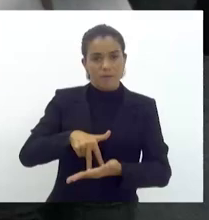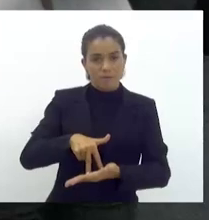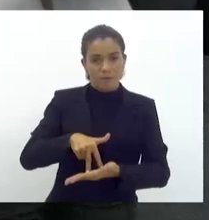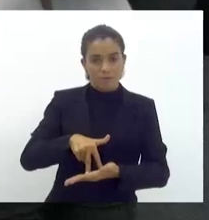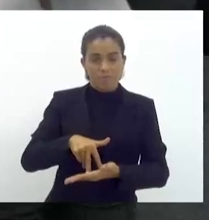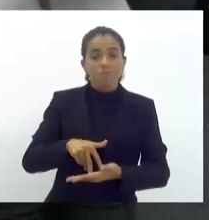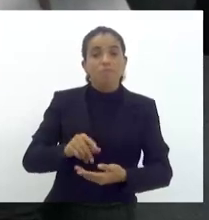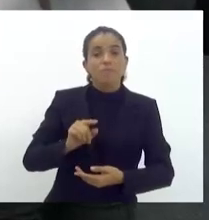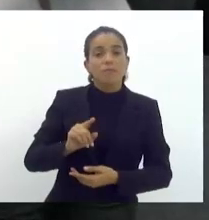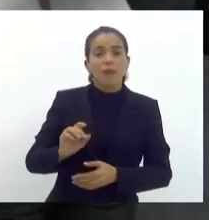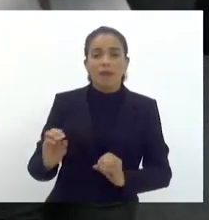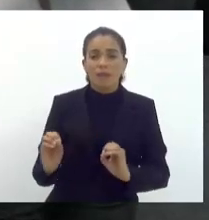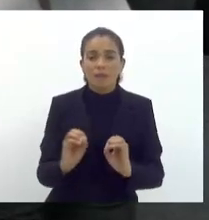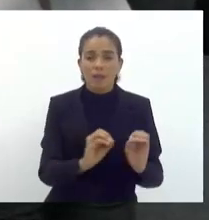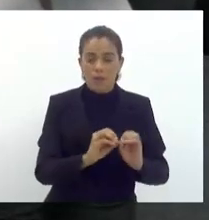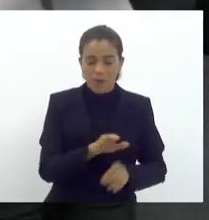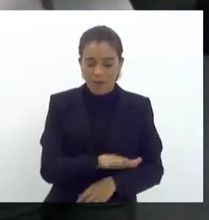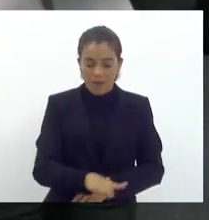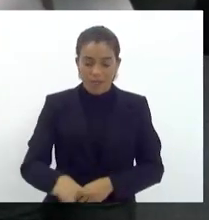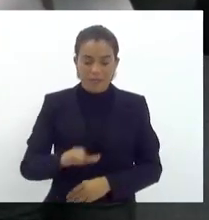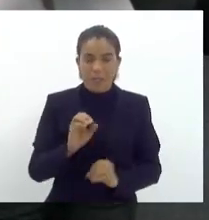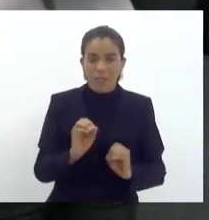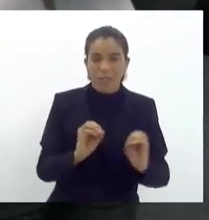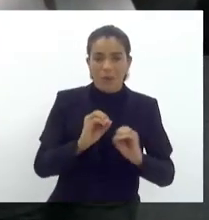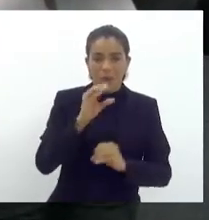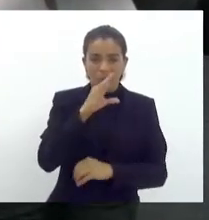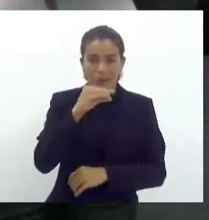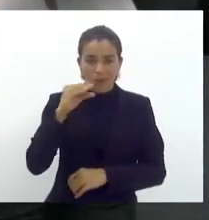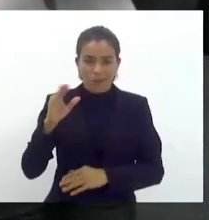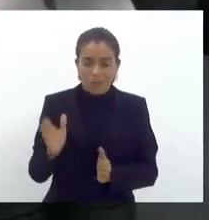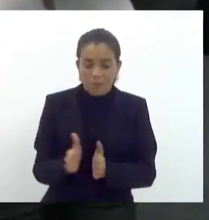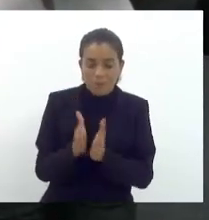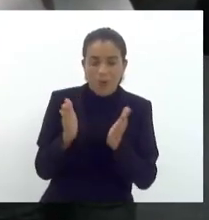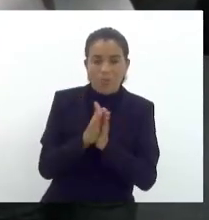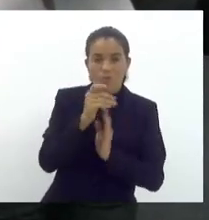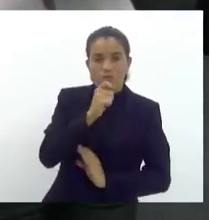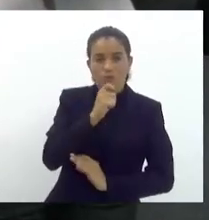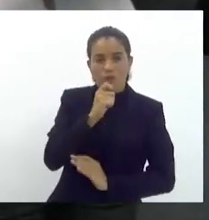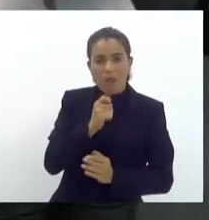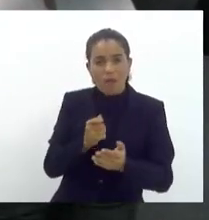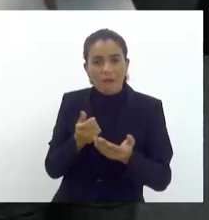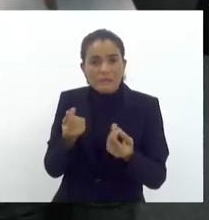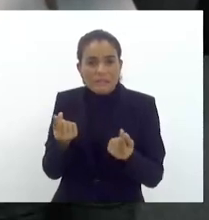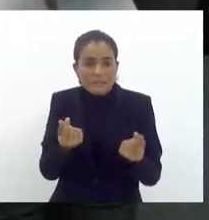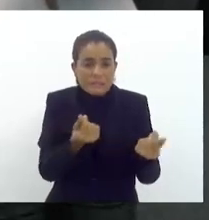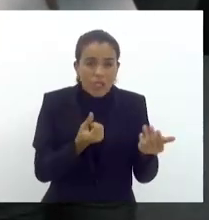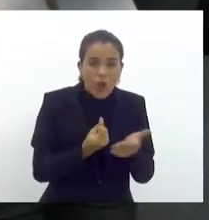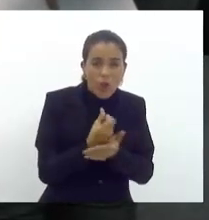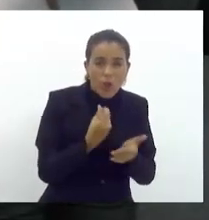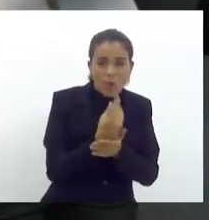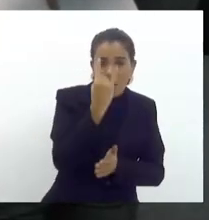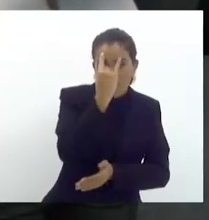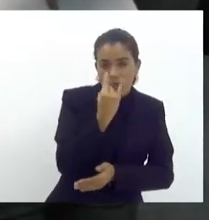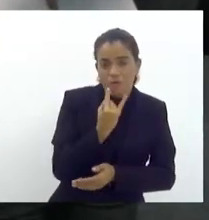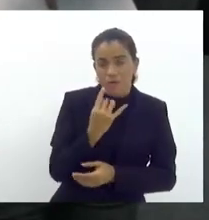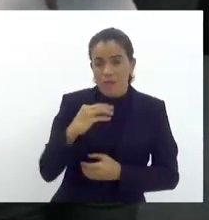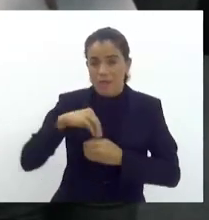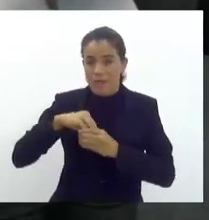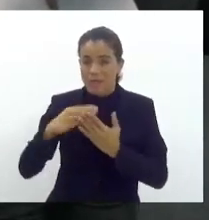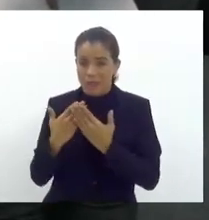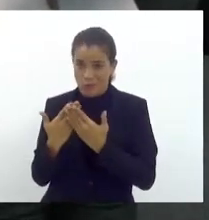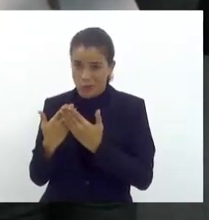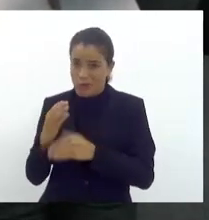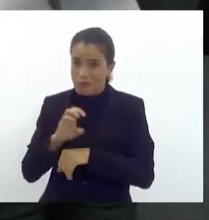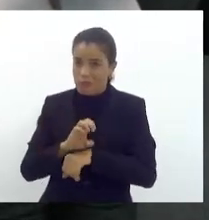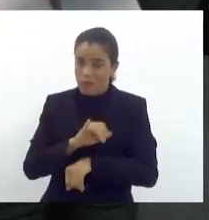que nenhuma criança nenhuma adolescente pobre não tem acesso absorvente íntimos em especial dentro das escolas do